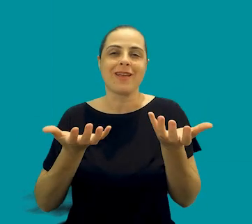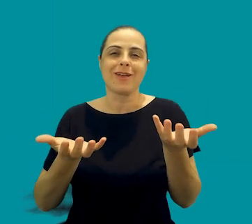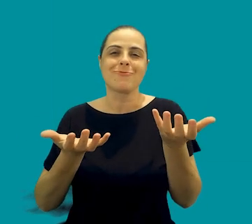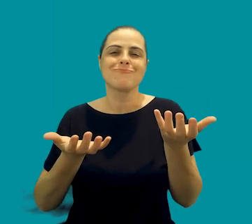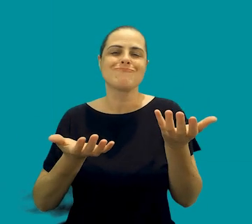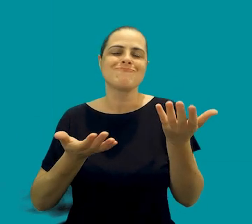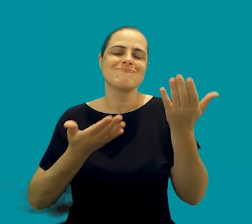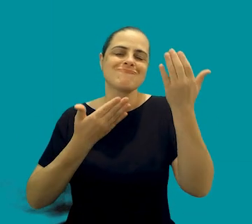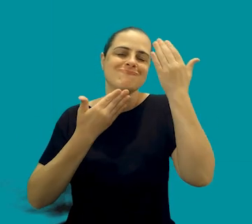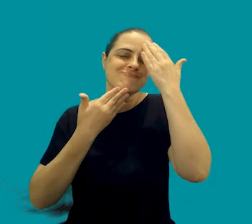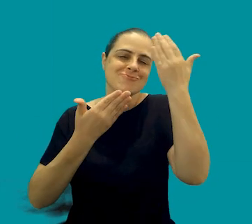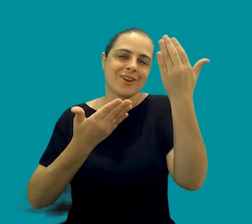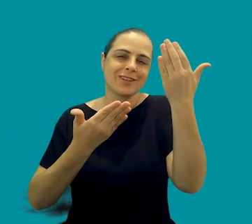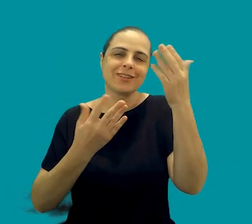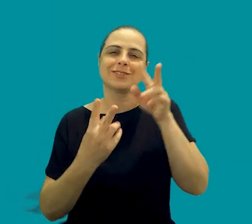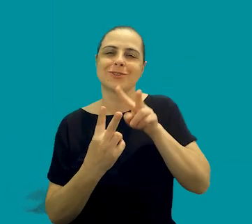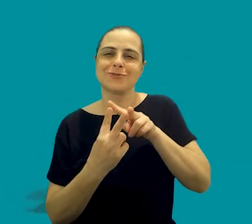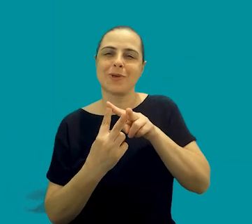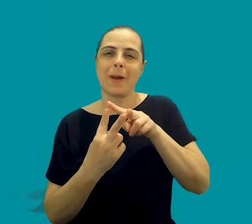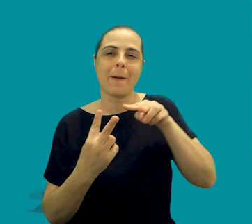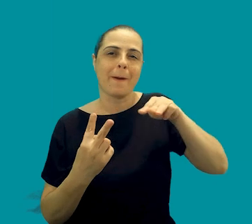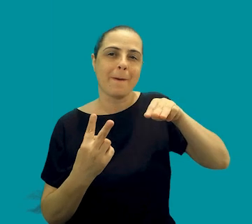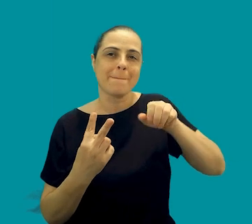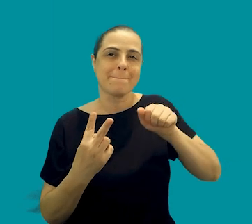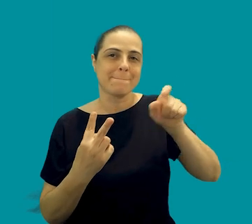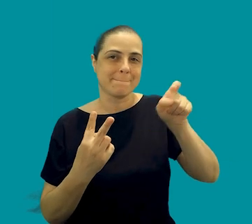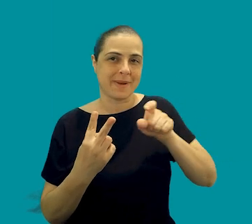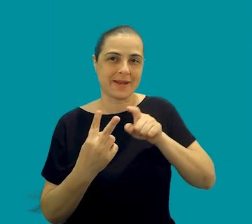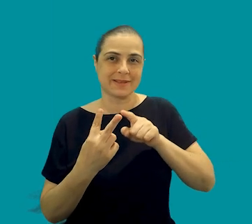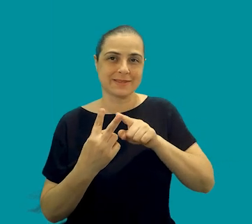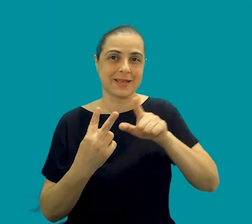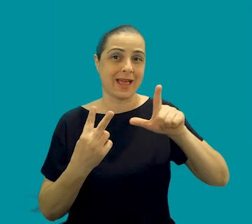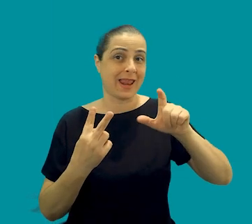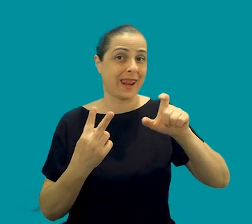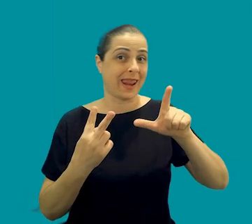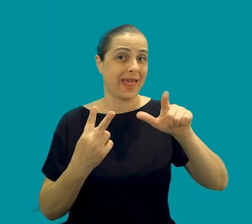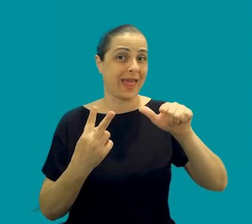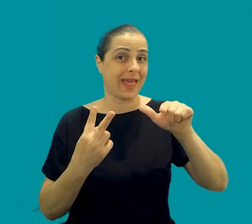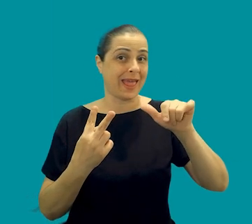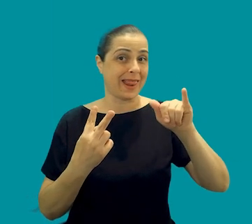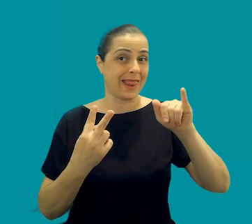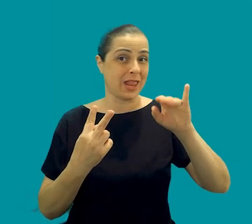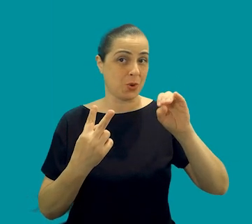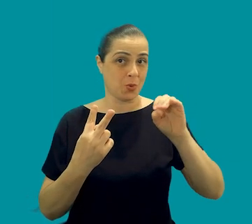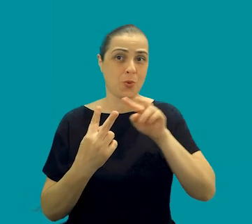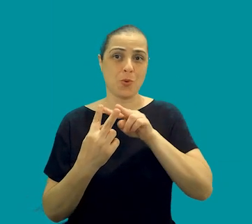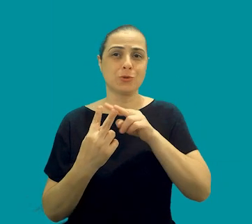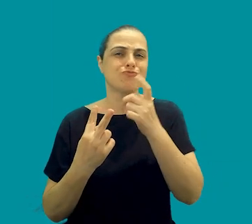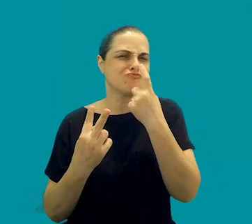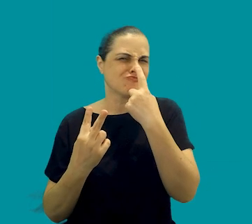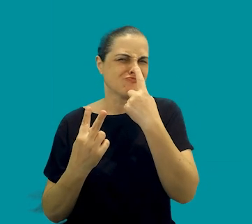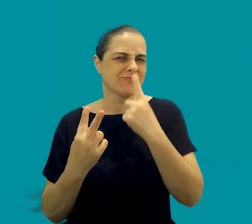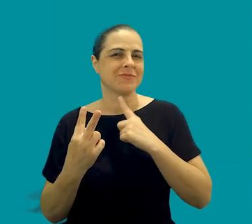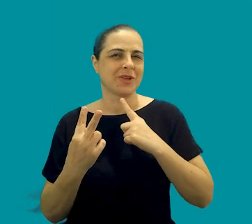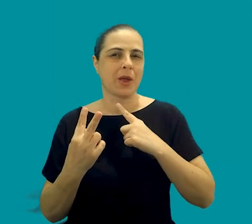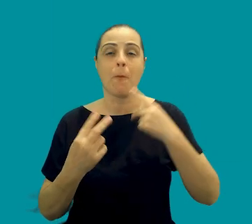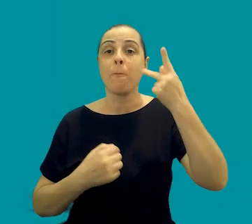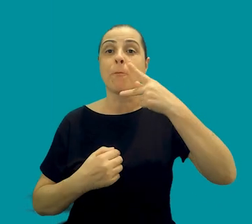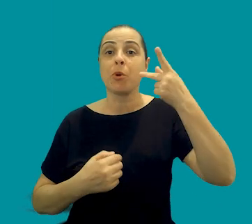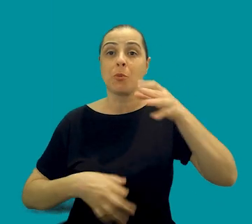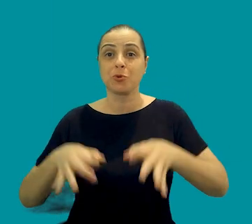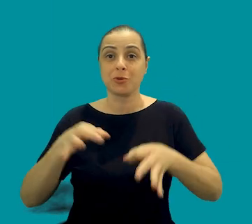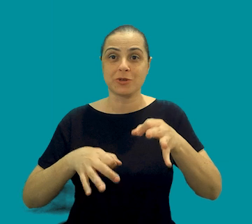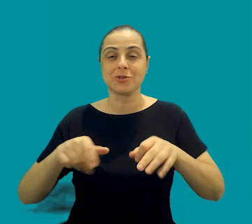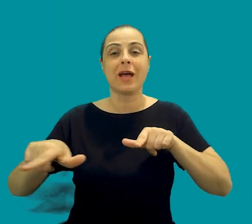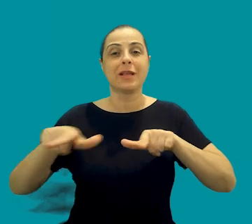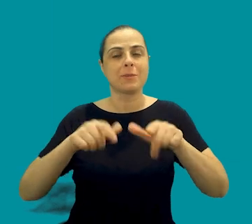imensamente a participação do Max e do Lélio. Eu falo com intimidade, porque a gente já tem estrada, mas são os dois